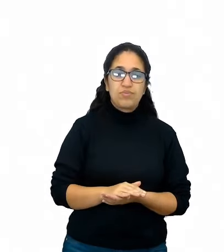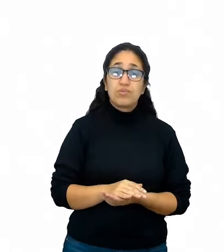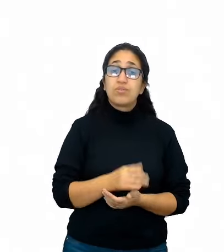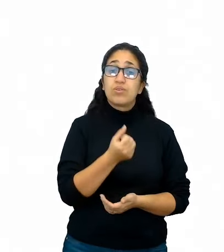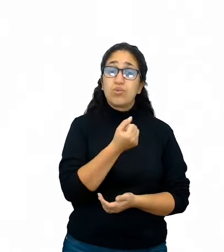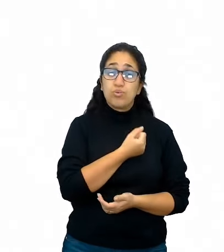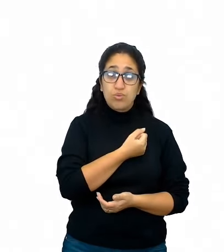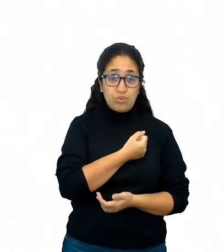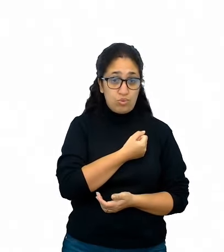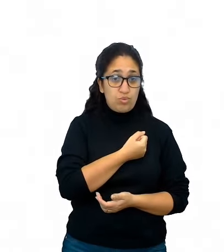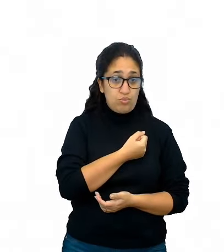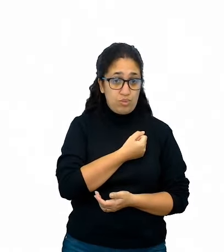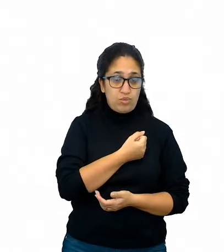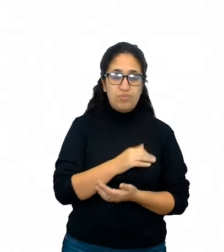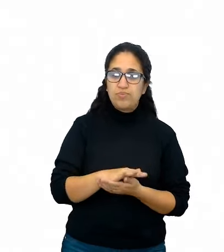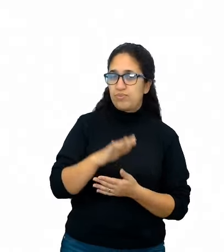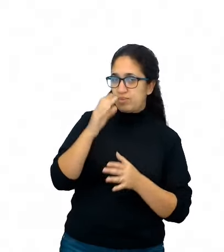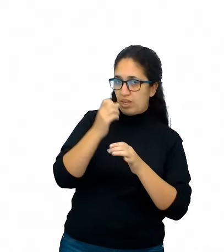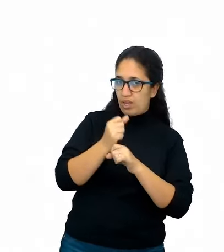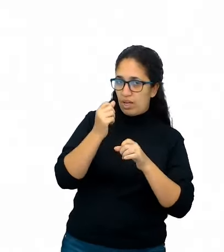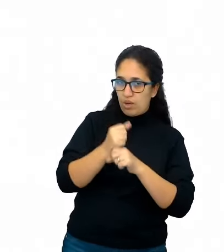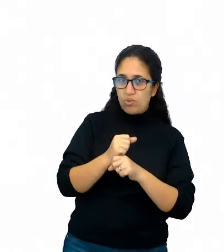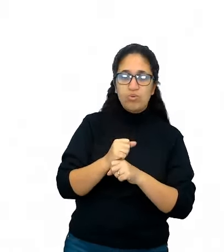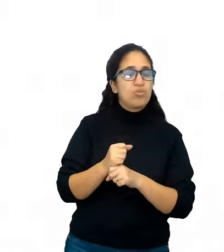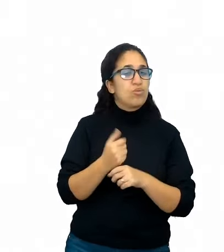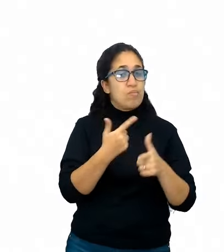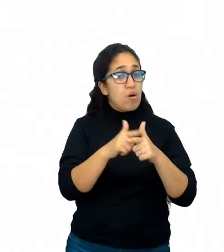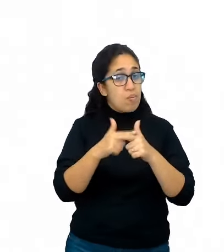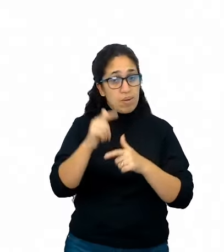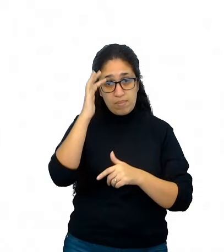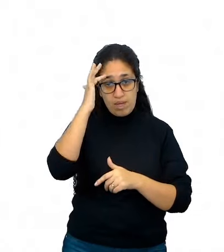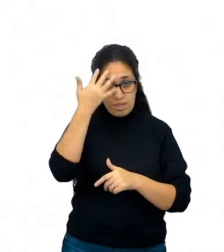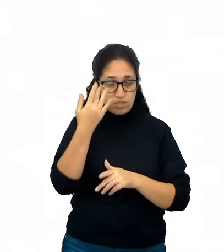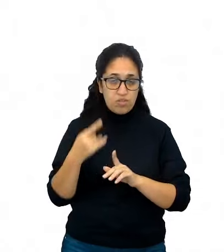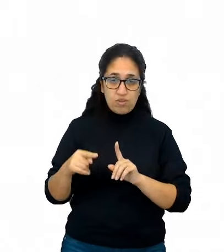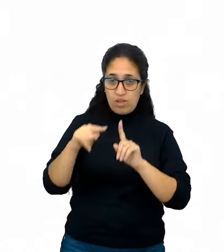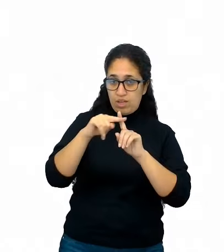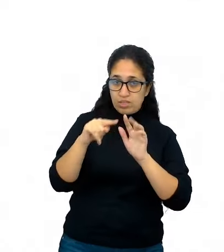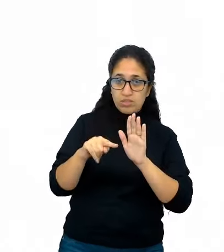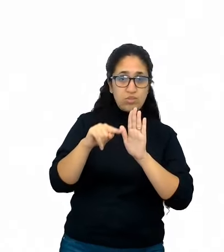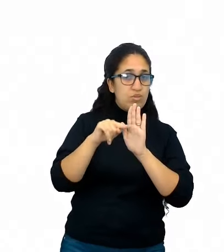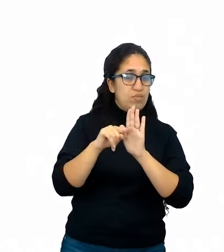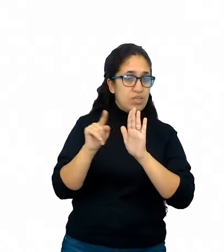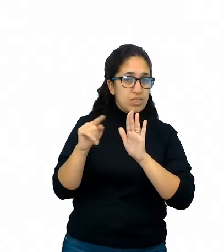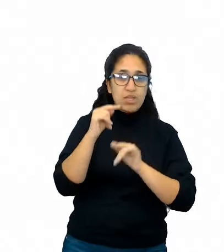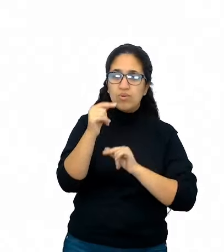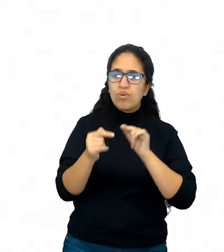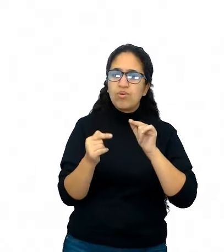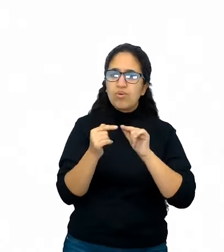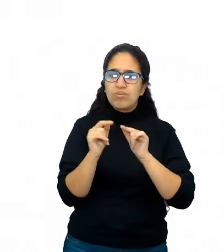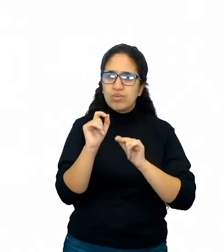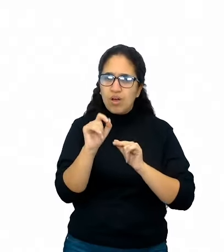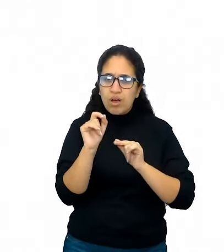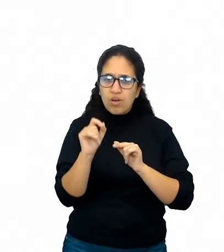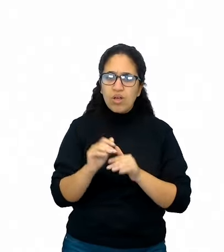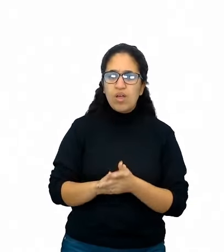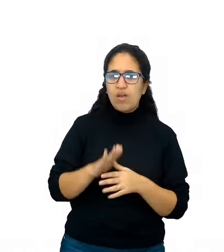temos aí o cálculo e resolução de problemas, adição e subtração. Então, o objetivo dessa aula